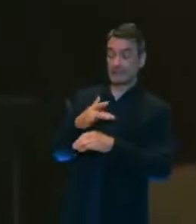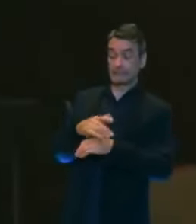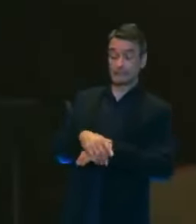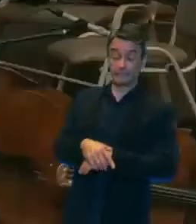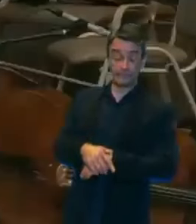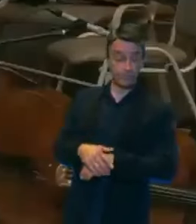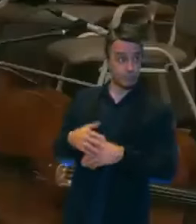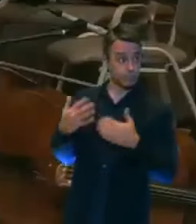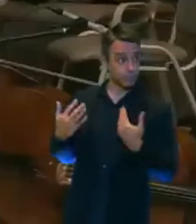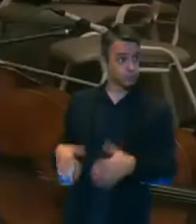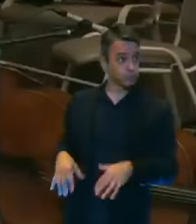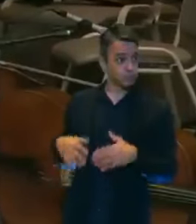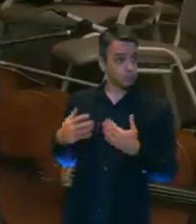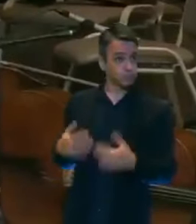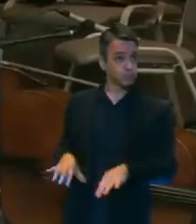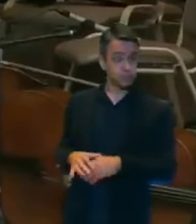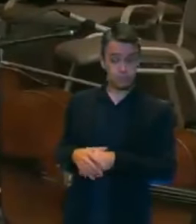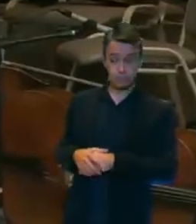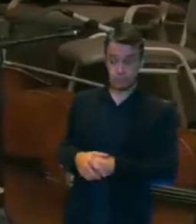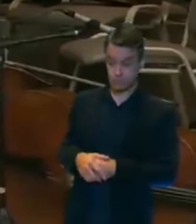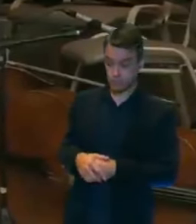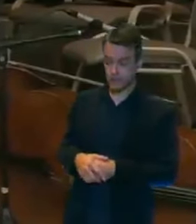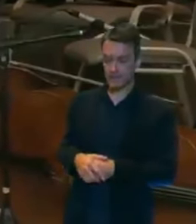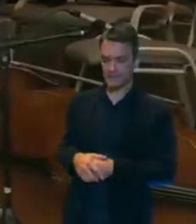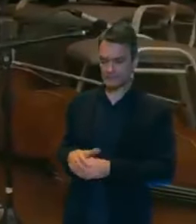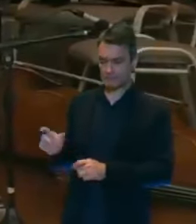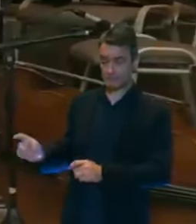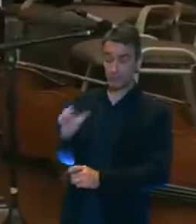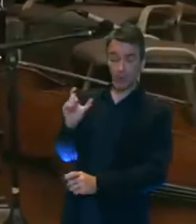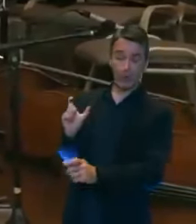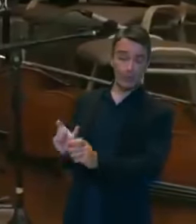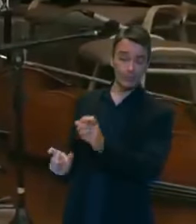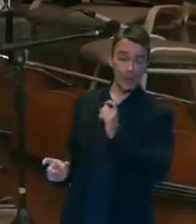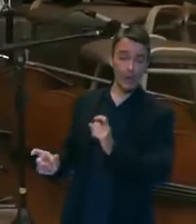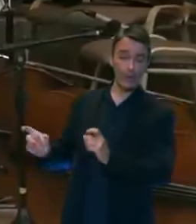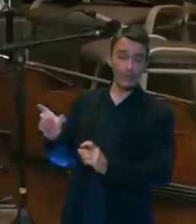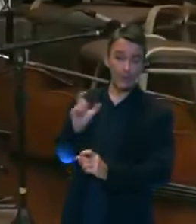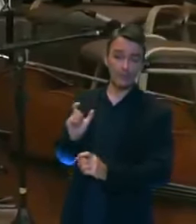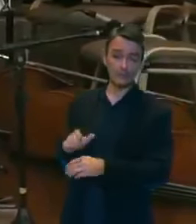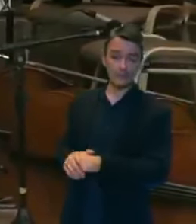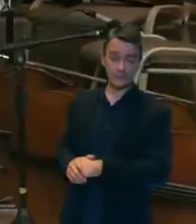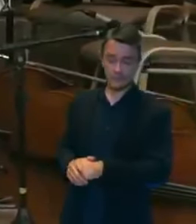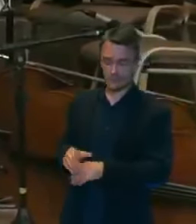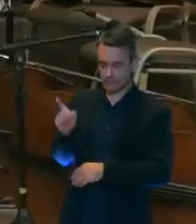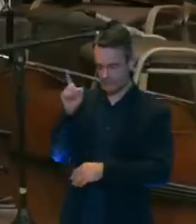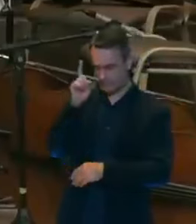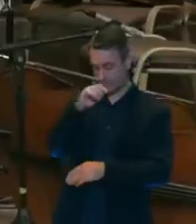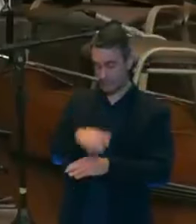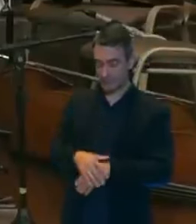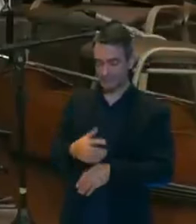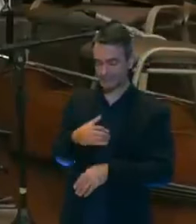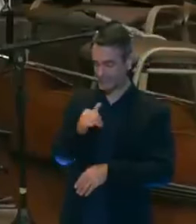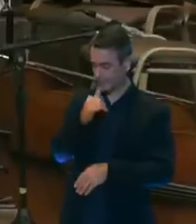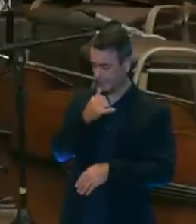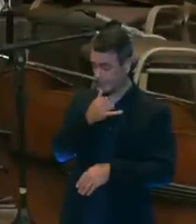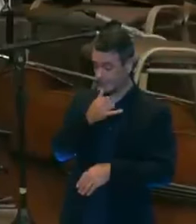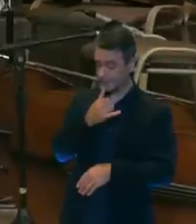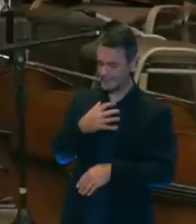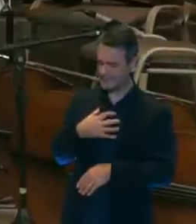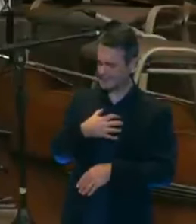Críticas, palavras pesadas, e eu estava triste, chateado. Aquela pessoa